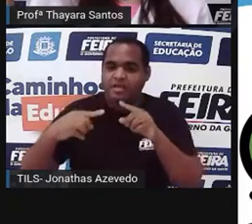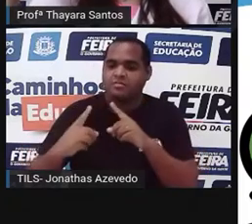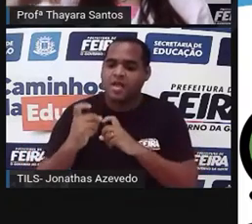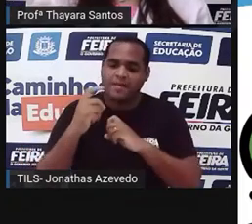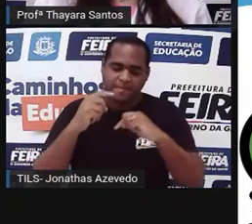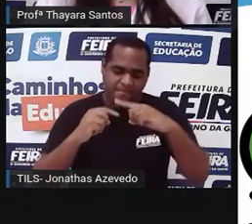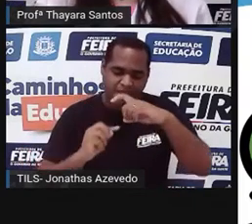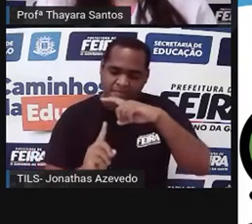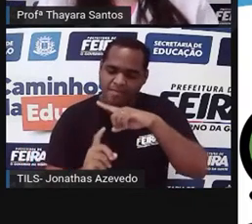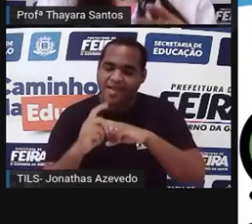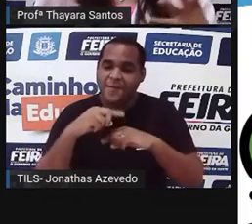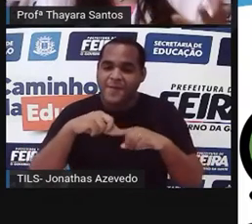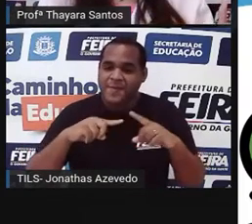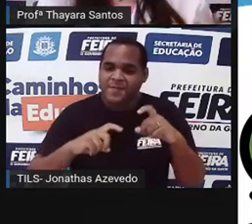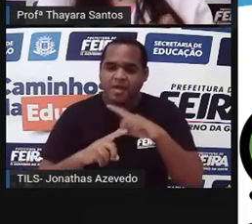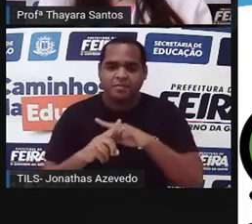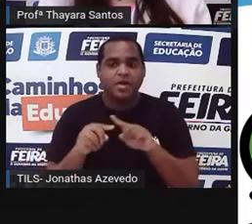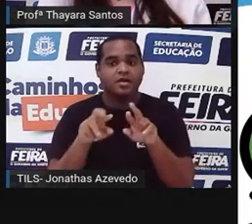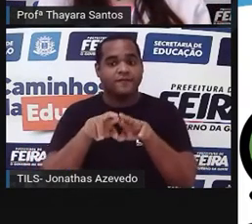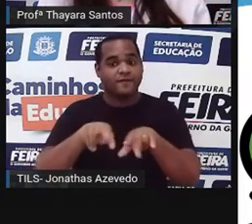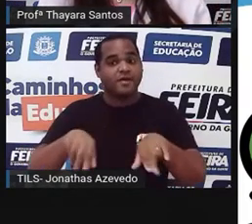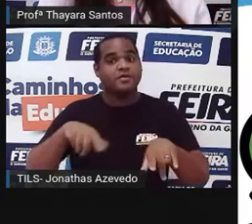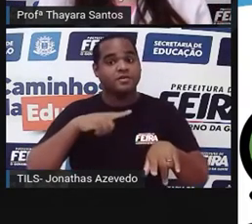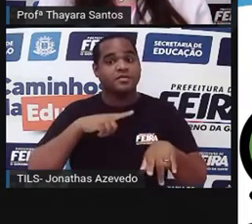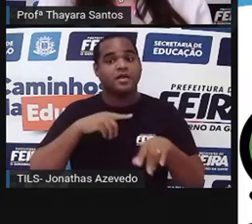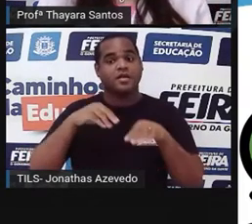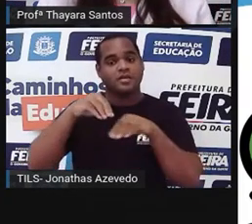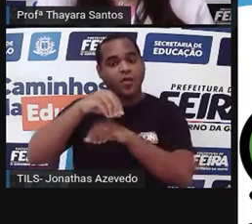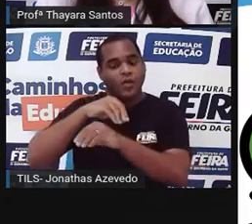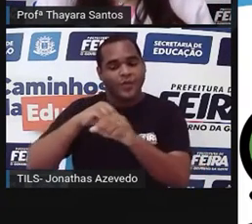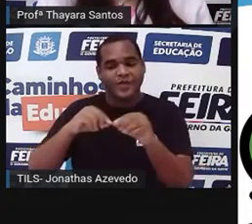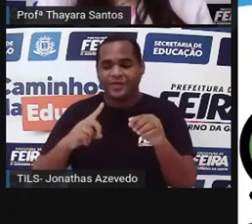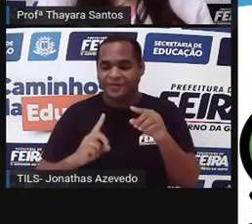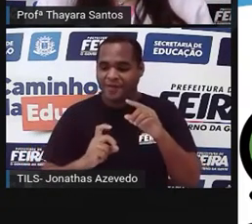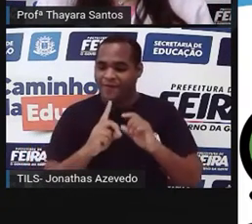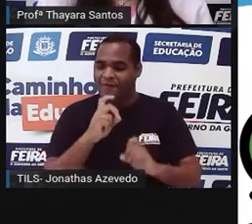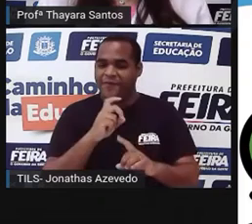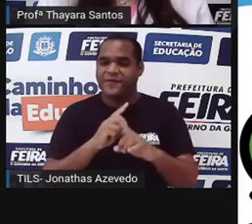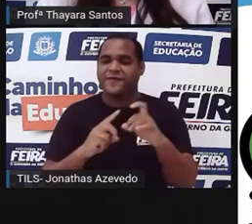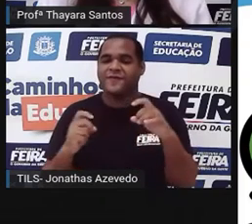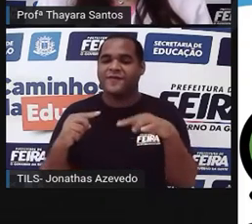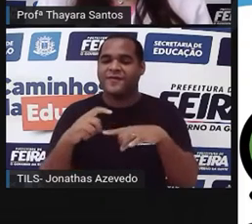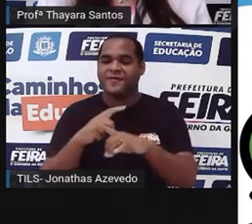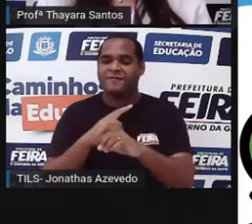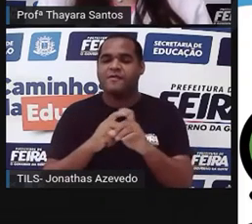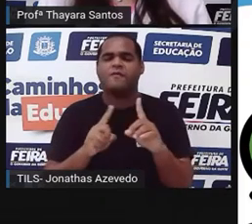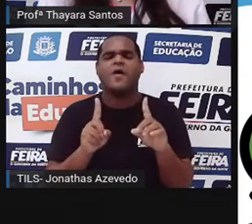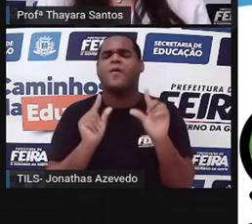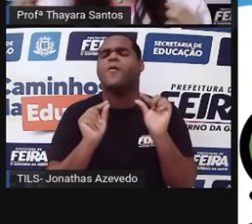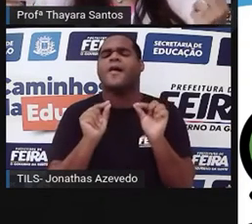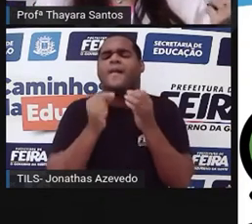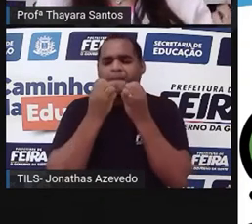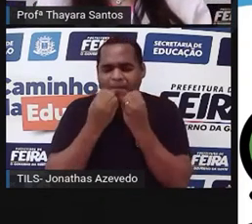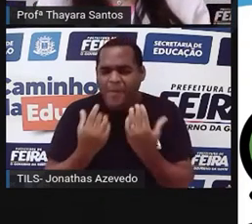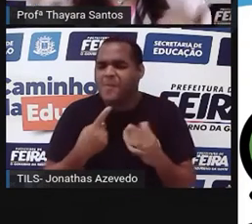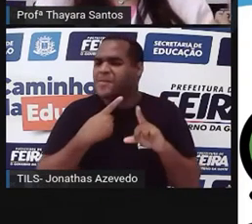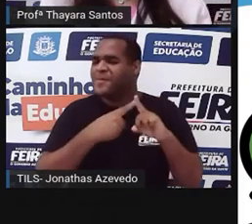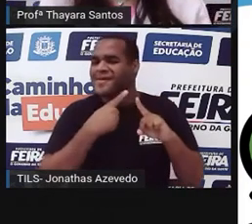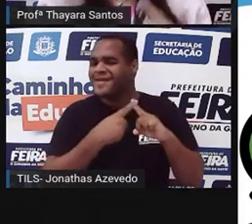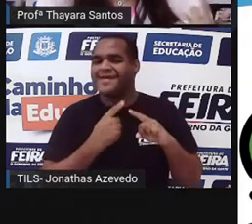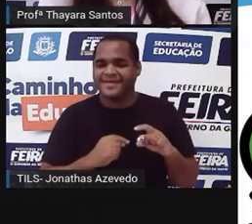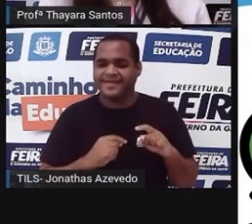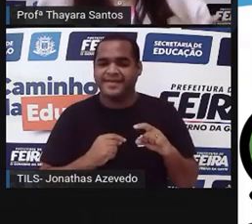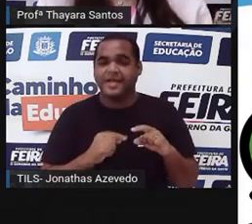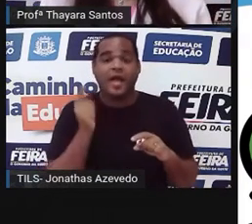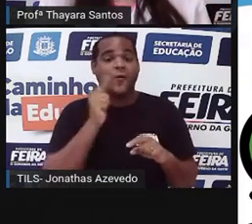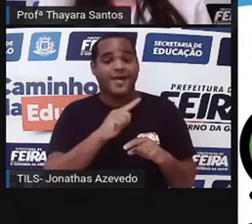né, abrem buracos, abrem espaços nesse solo. E por que que isso é bom? Qual é a vantagem disso? A vantagem é que vai poder